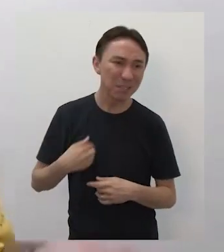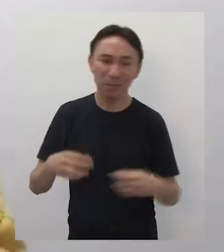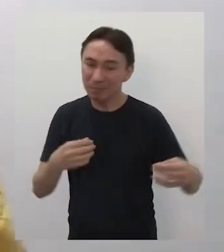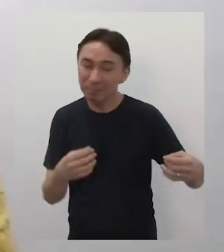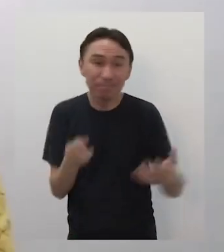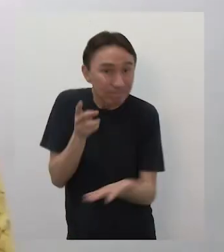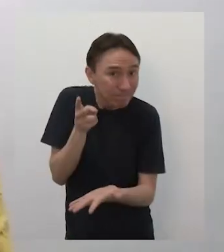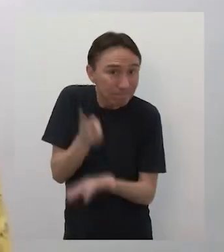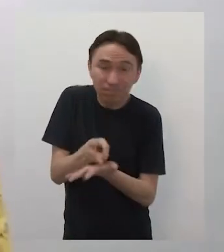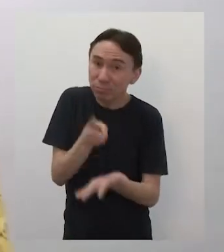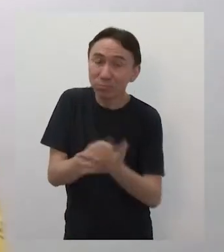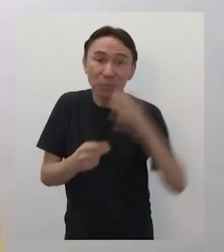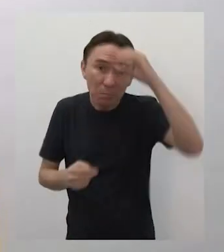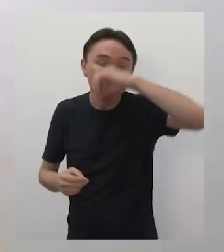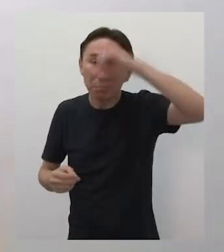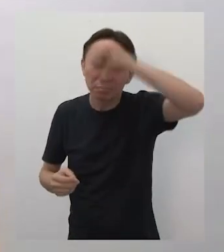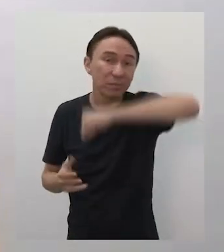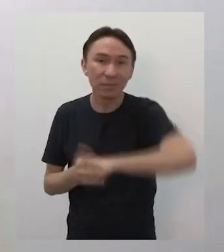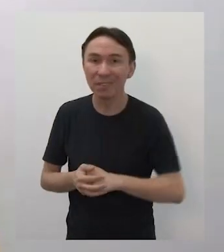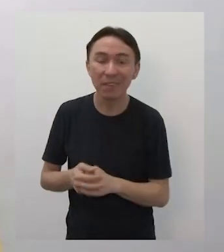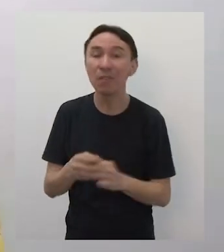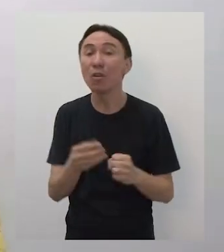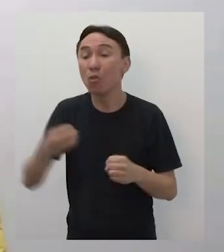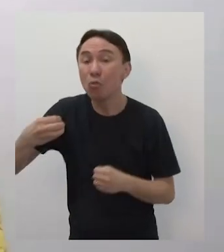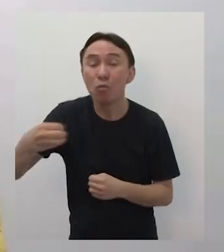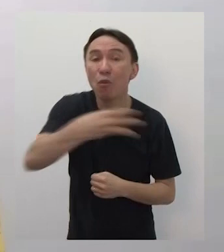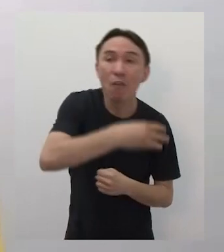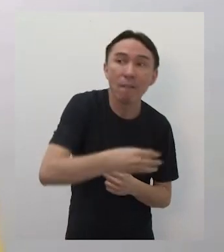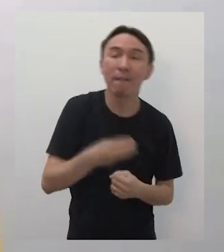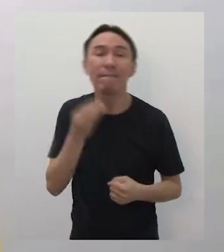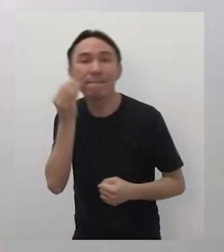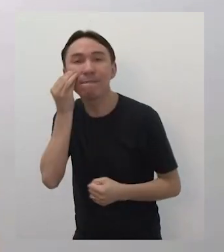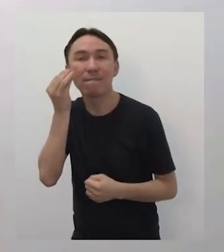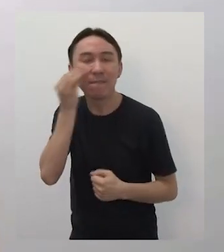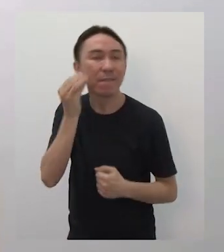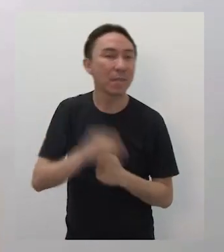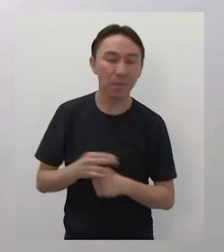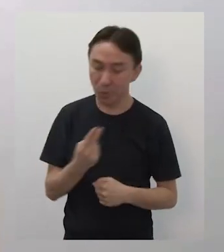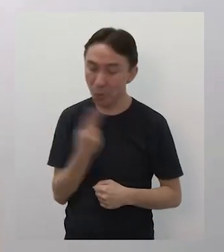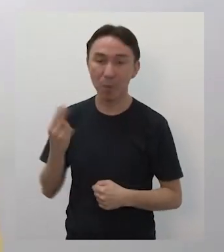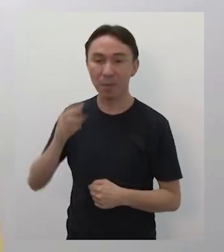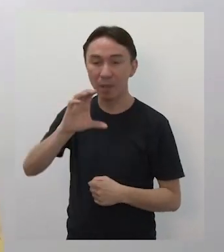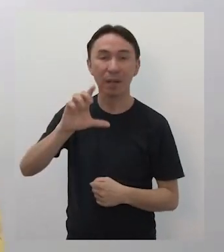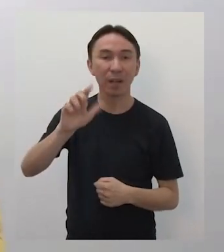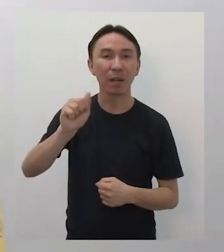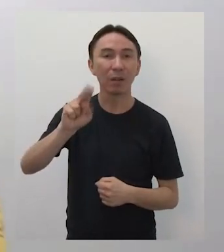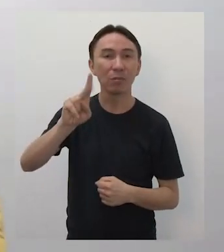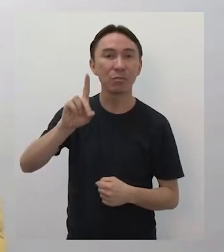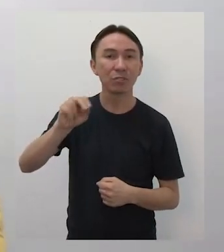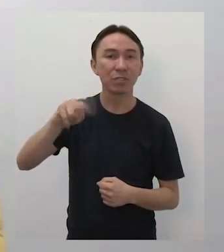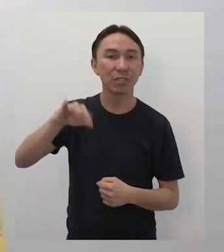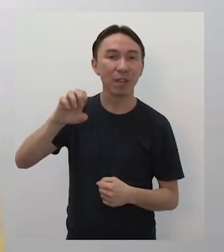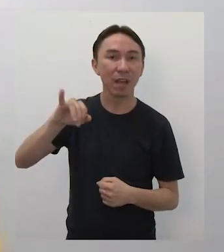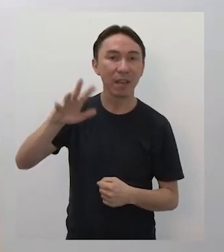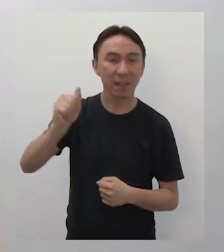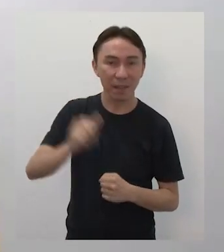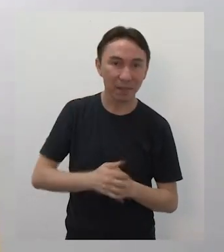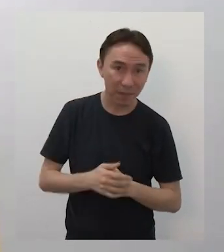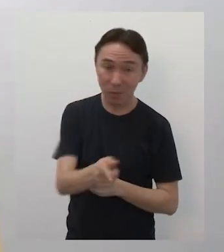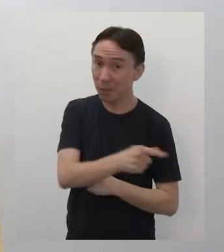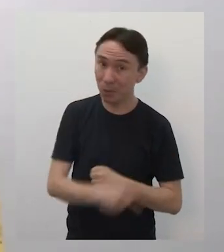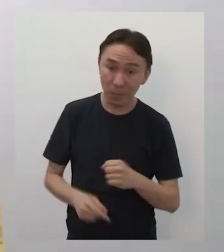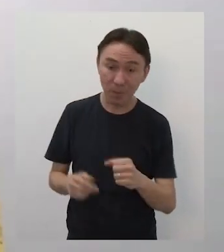novo. Meu nome é Claudineia. Estou na rede estadual de ensino há